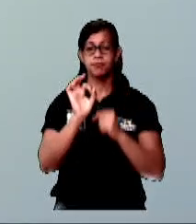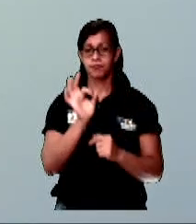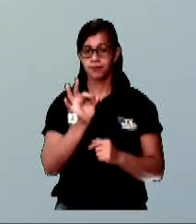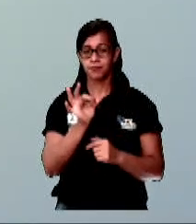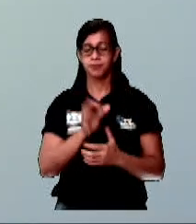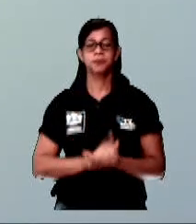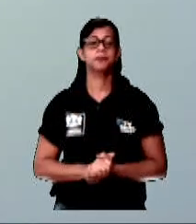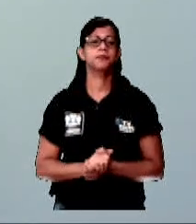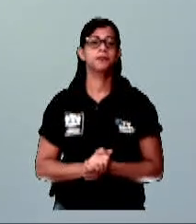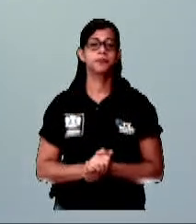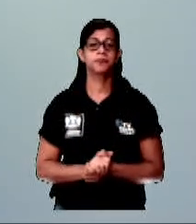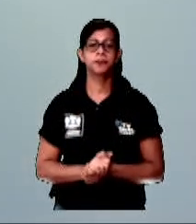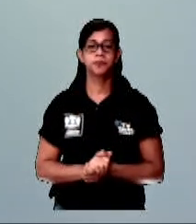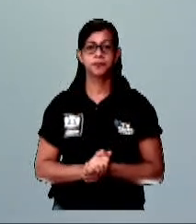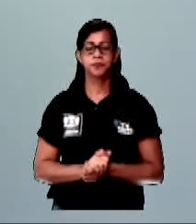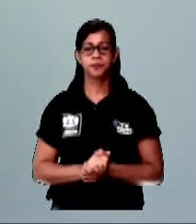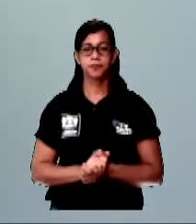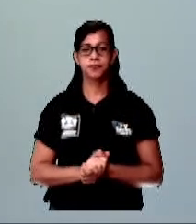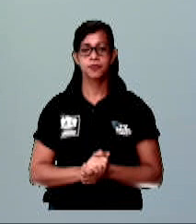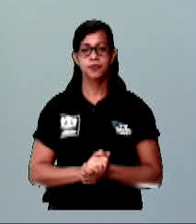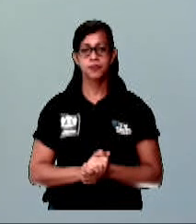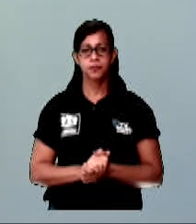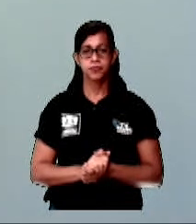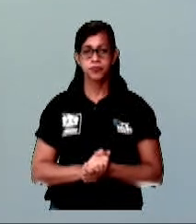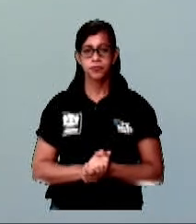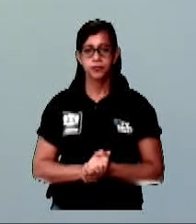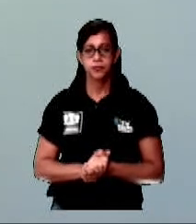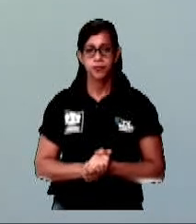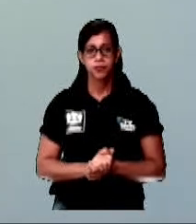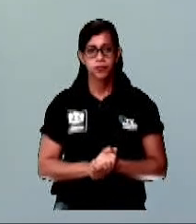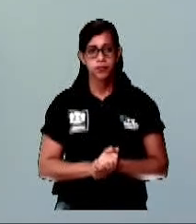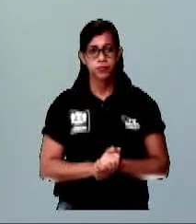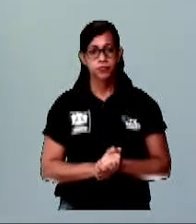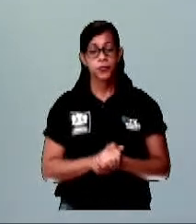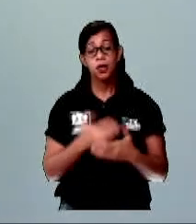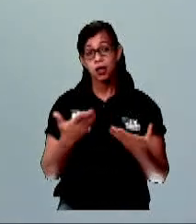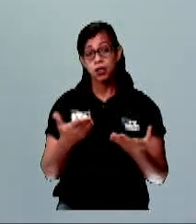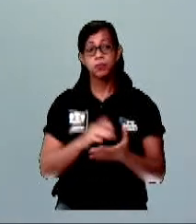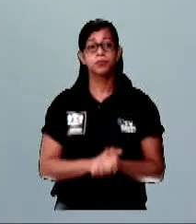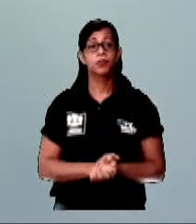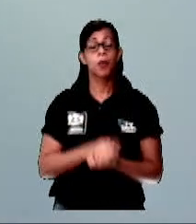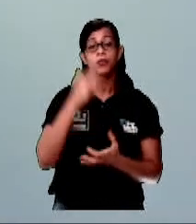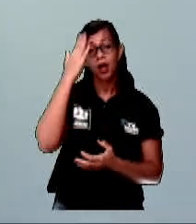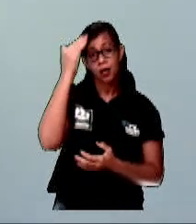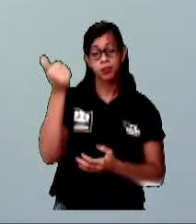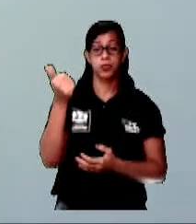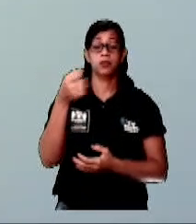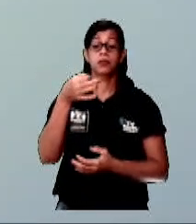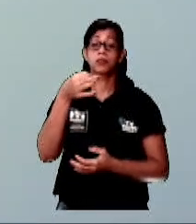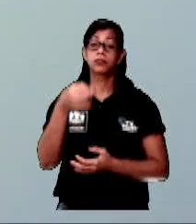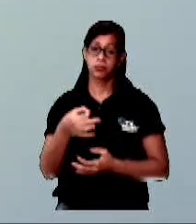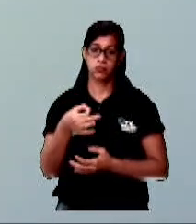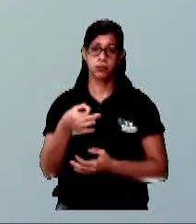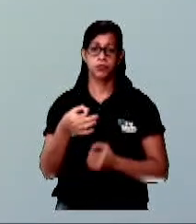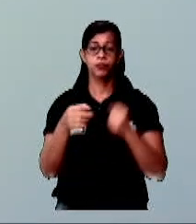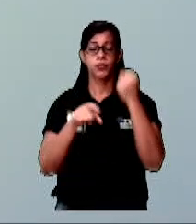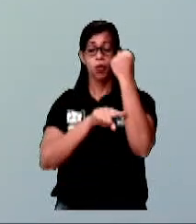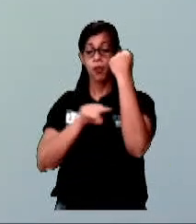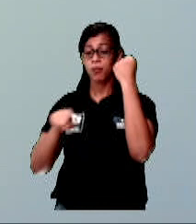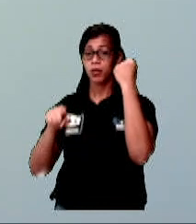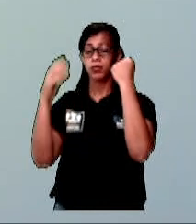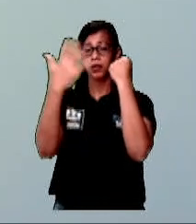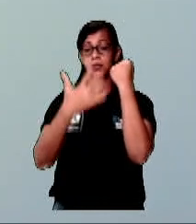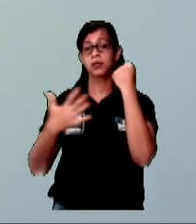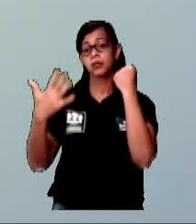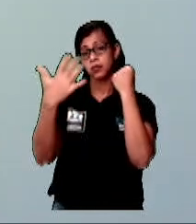próximo. Aqui a gente vai definir de fato o que é o plano cartesiano, porque até agora a gente só utilizou a ideia